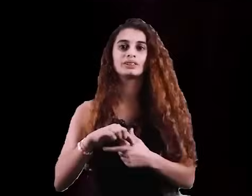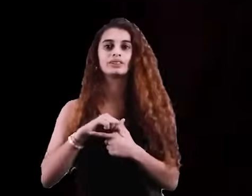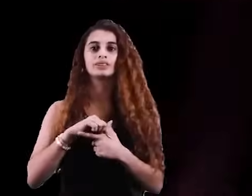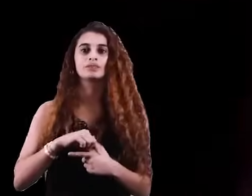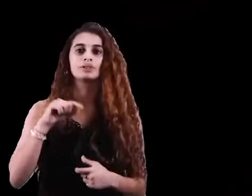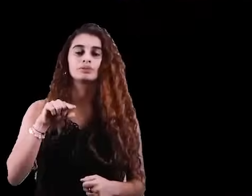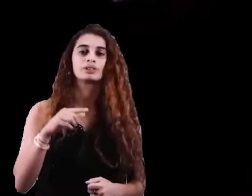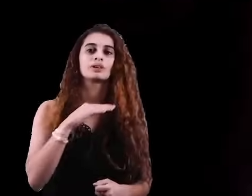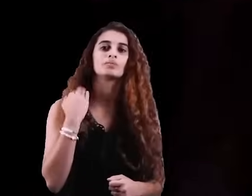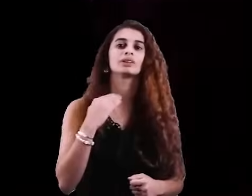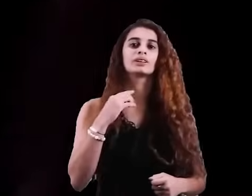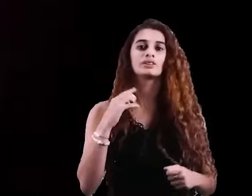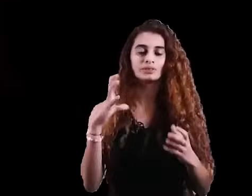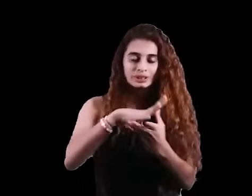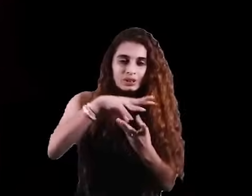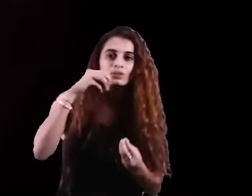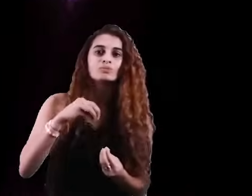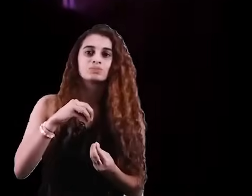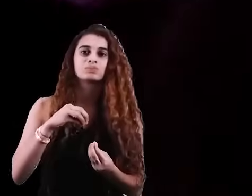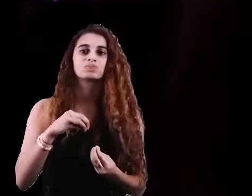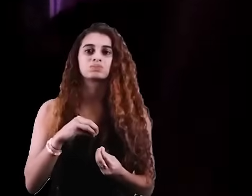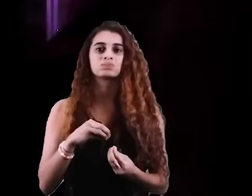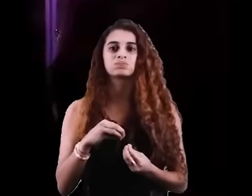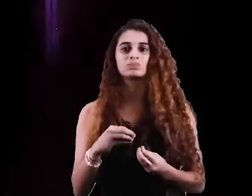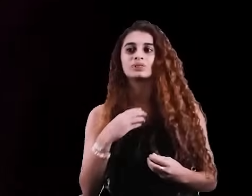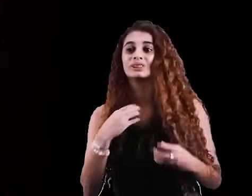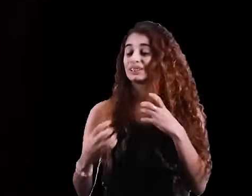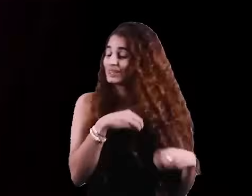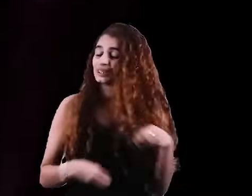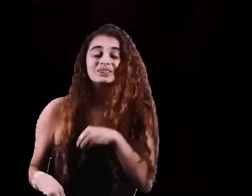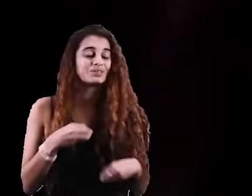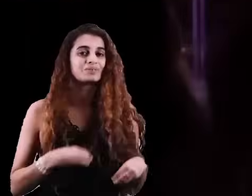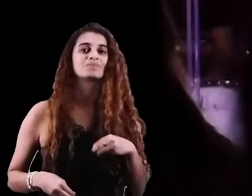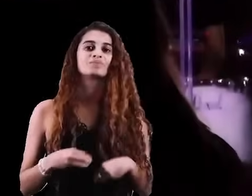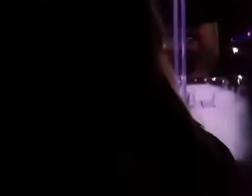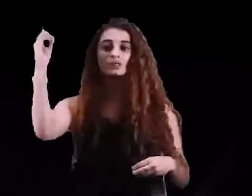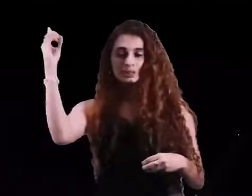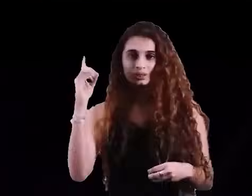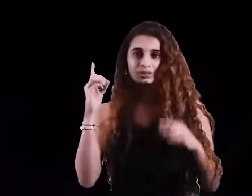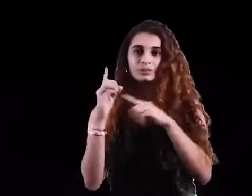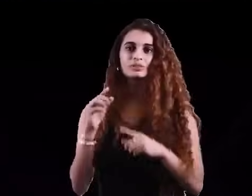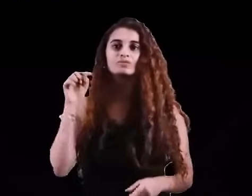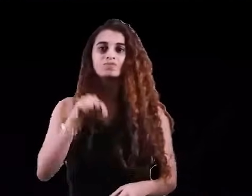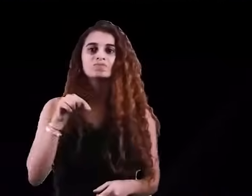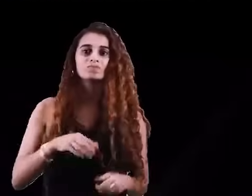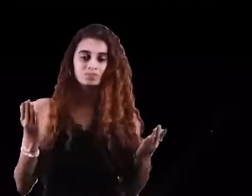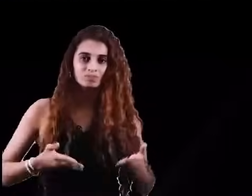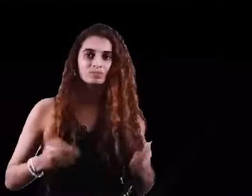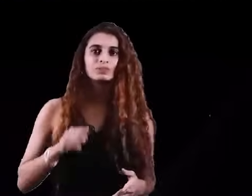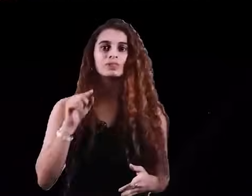matar você, tá querendo jogar você dentro de uma tristeza, de uma angústia, de uma depressão. Deus te trouxe aqui hoje para te dizer,